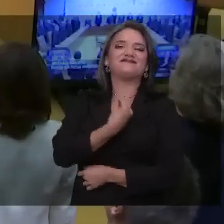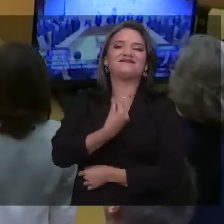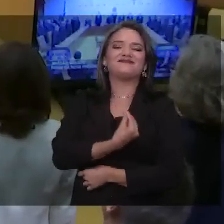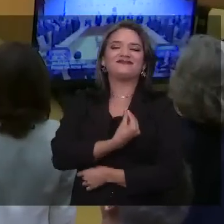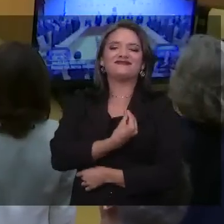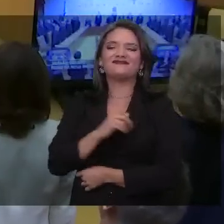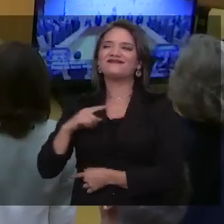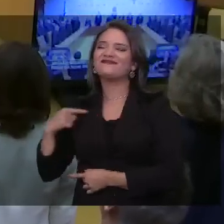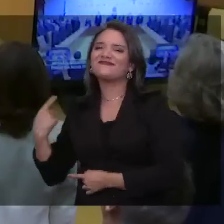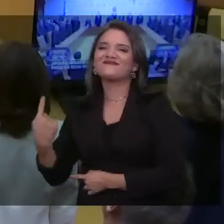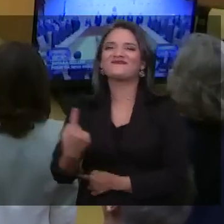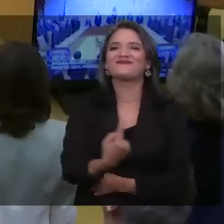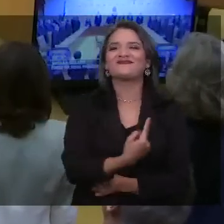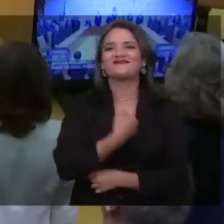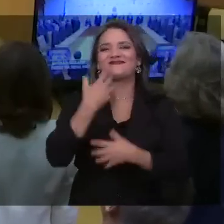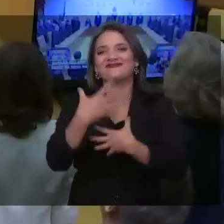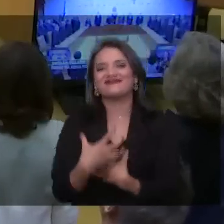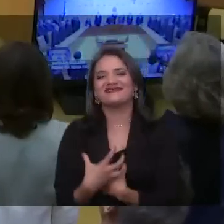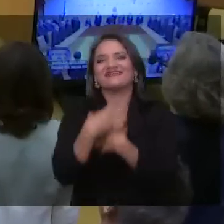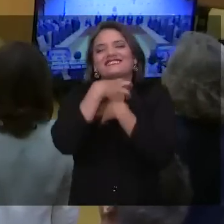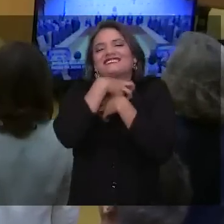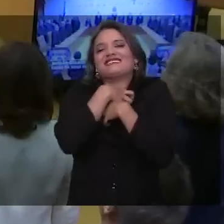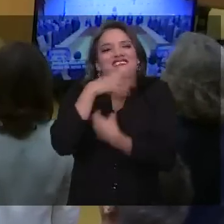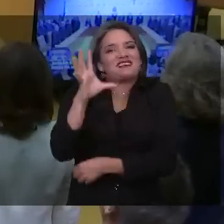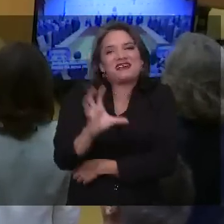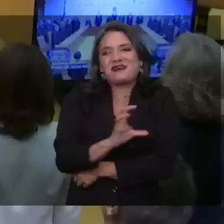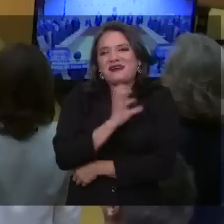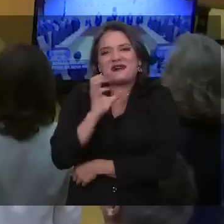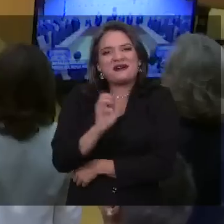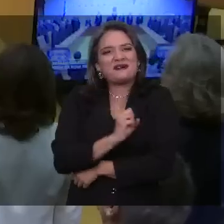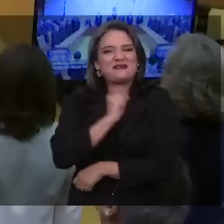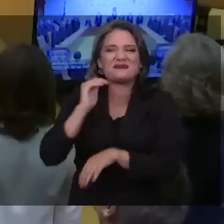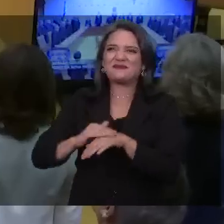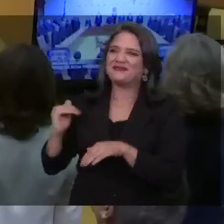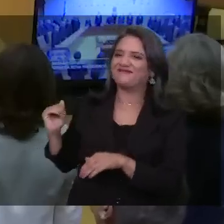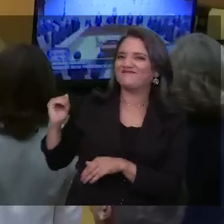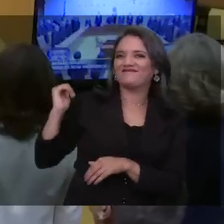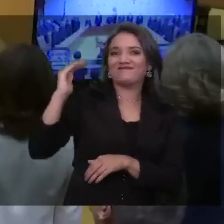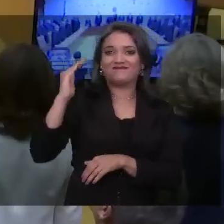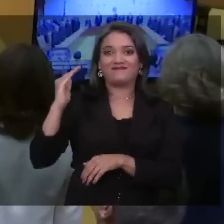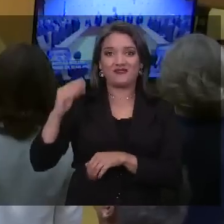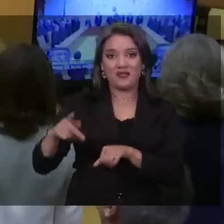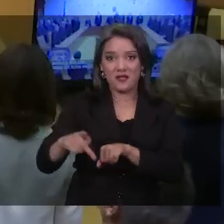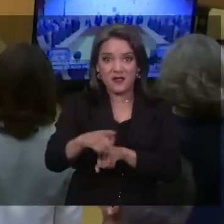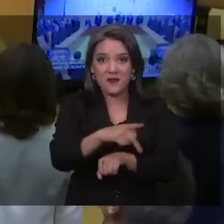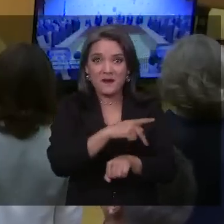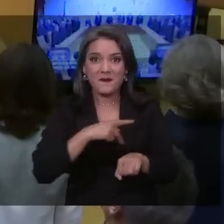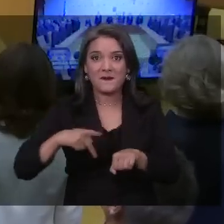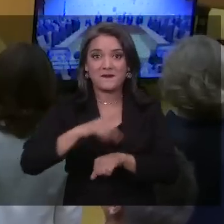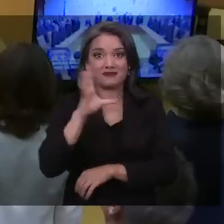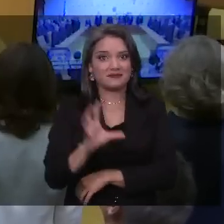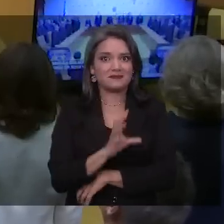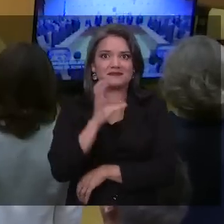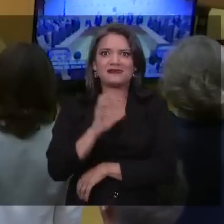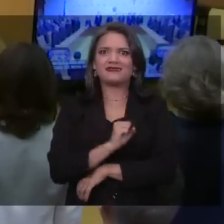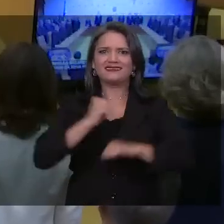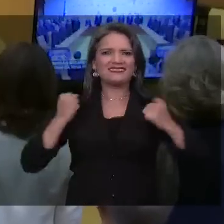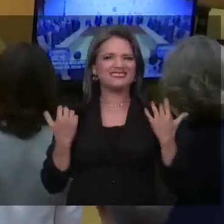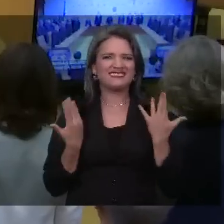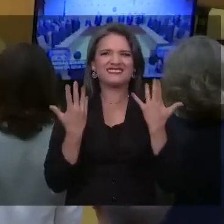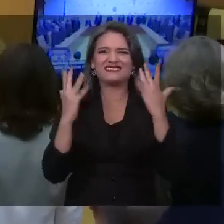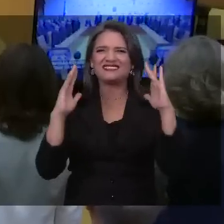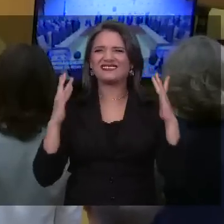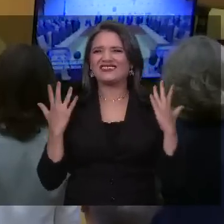vida, nossa vida no teu seio mais amores. Ó pátria